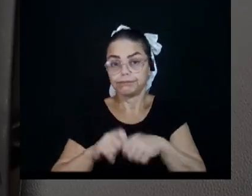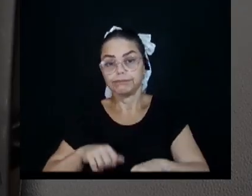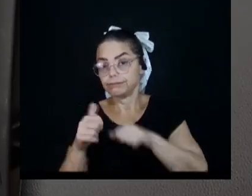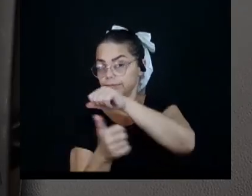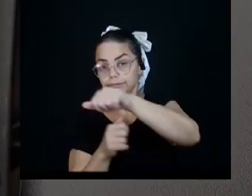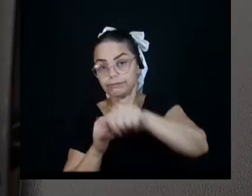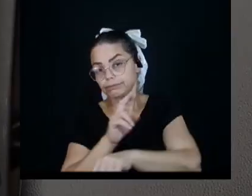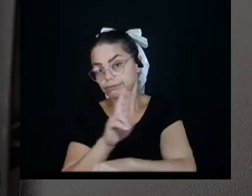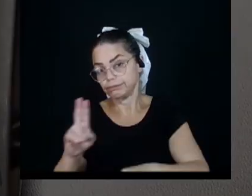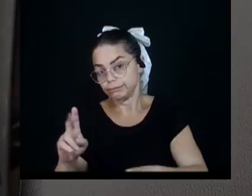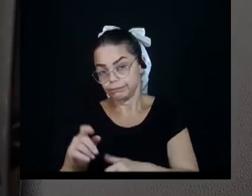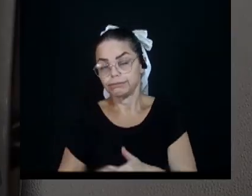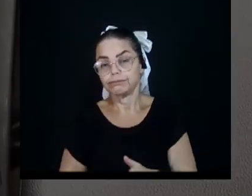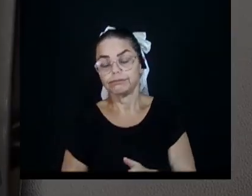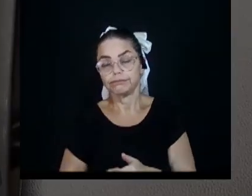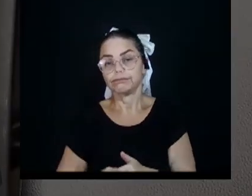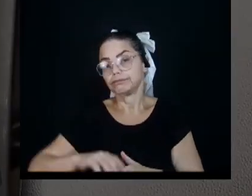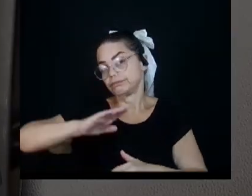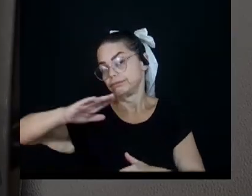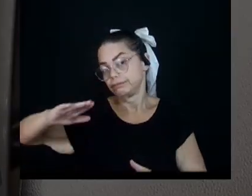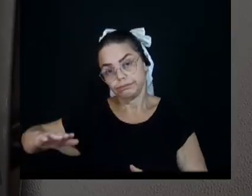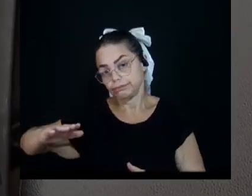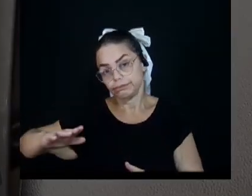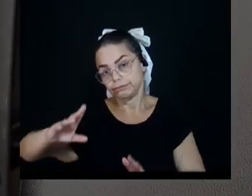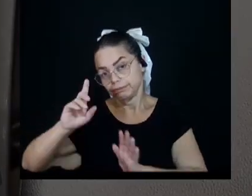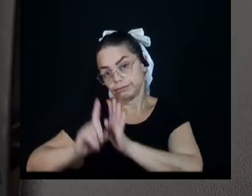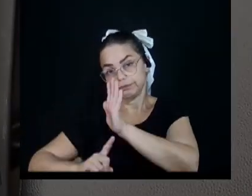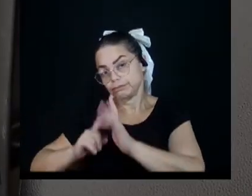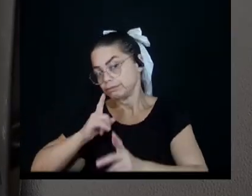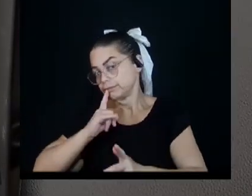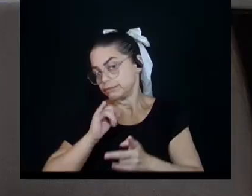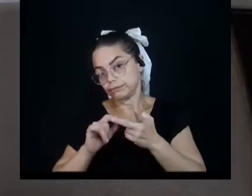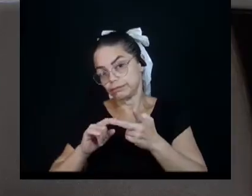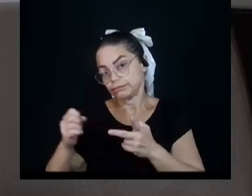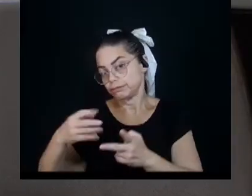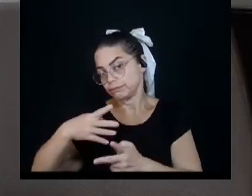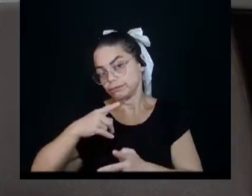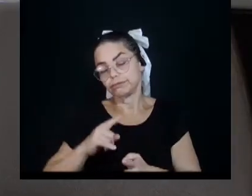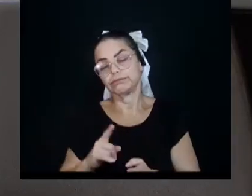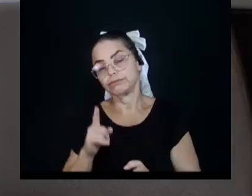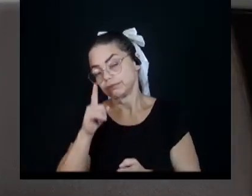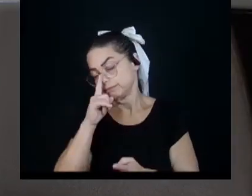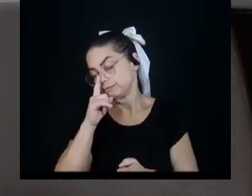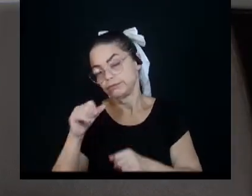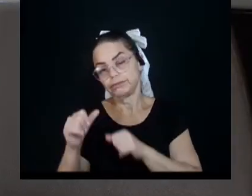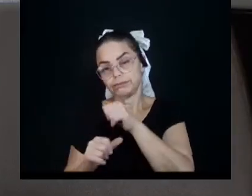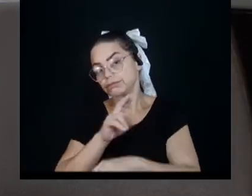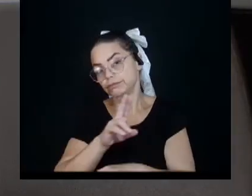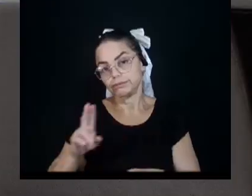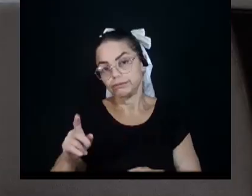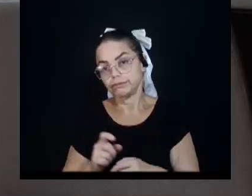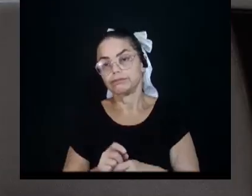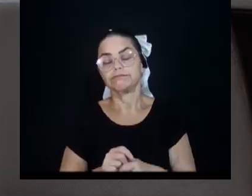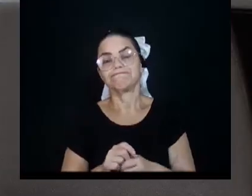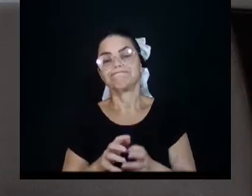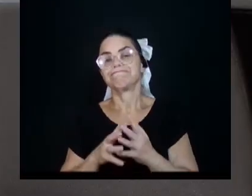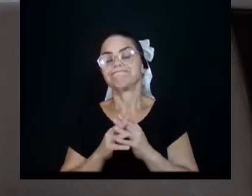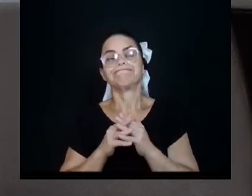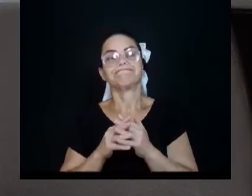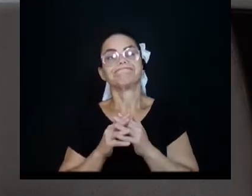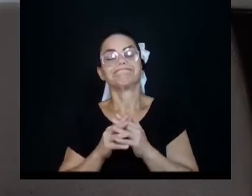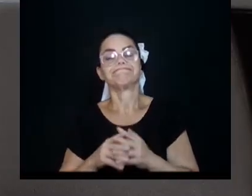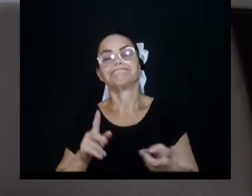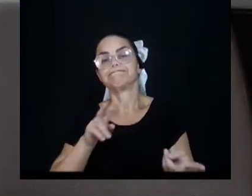da criança. É um direito do novo pai, da nova mãe, mudar o nome. Mas fica um momento de transição, porque